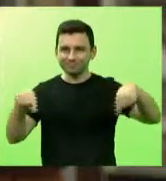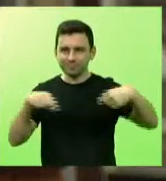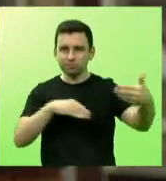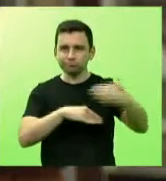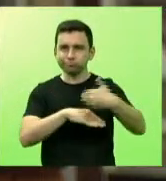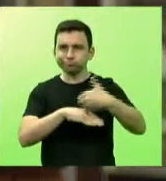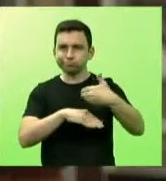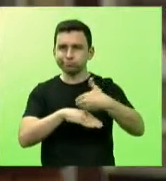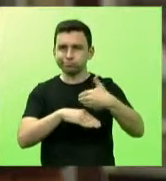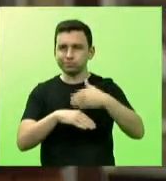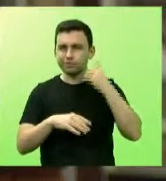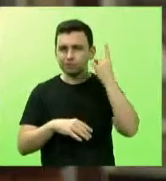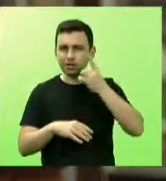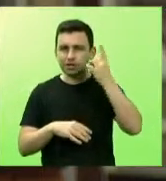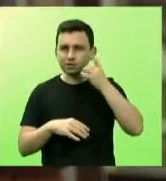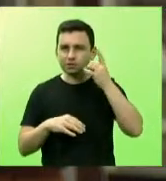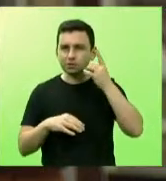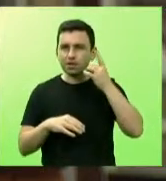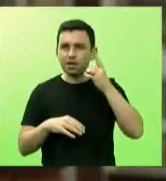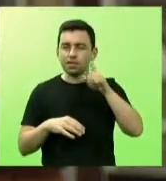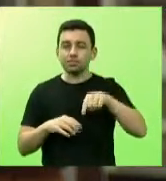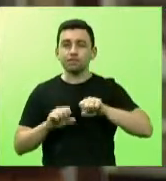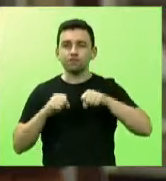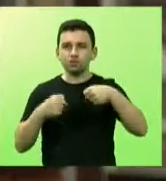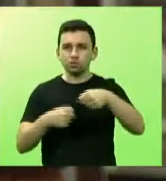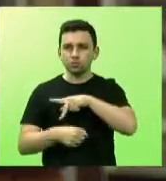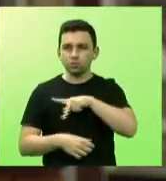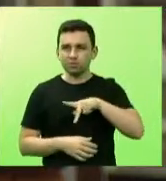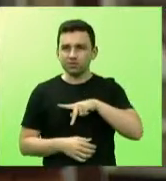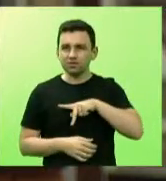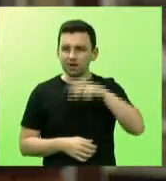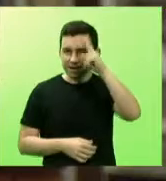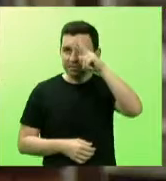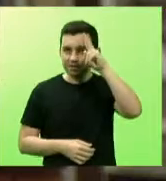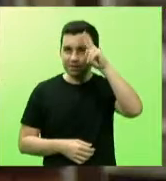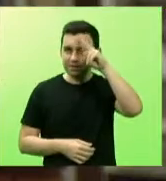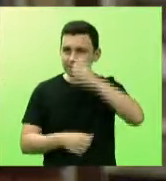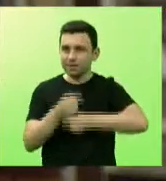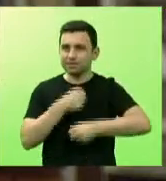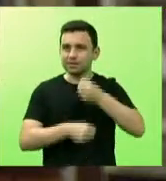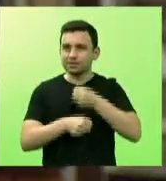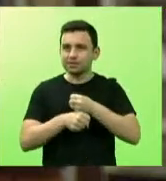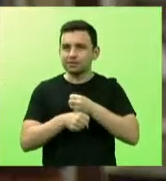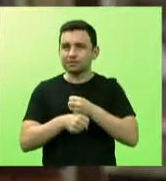visitados, dos defensores públicos. Se lembram disso, ano passado?